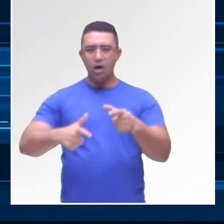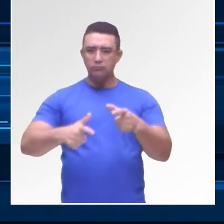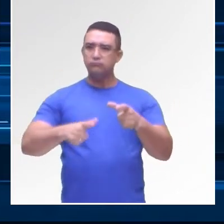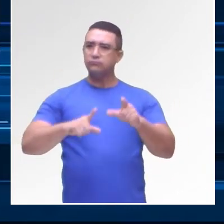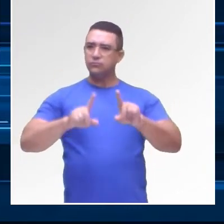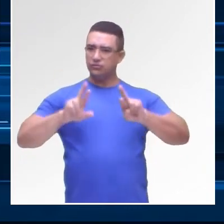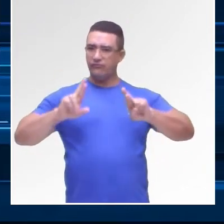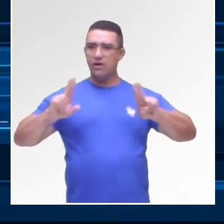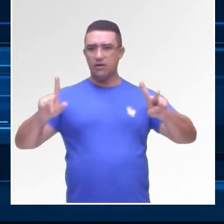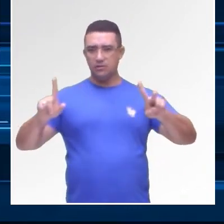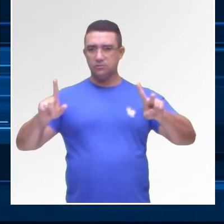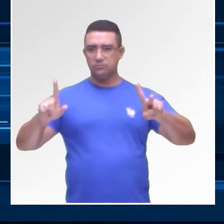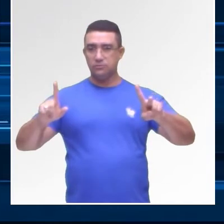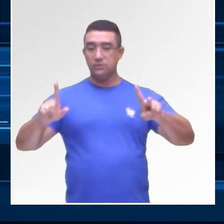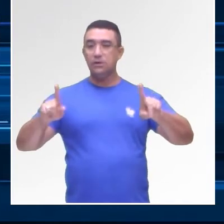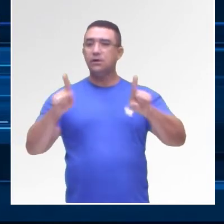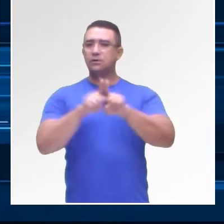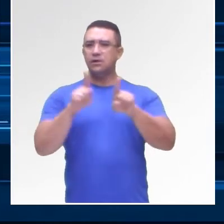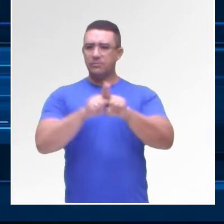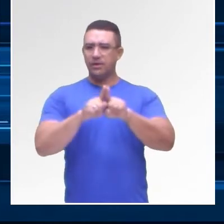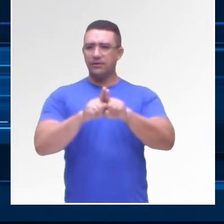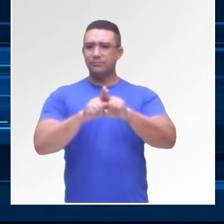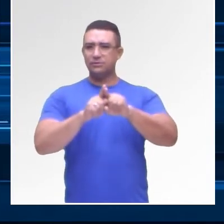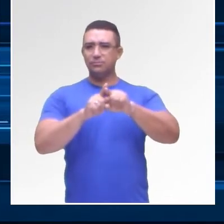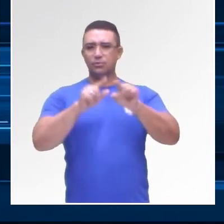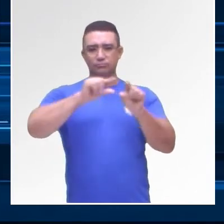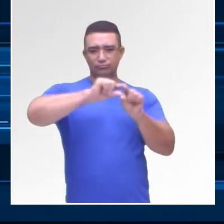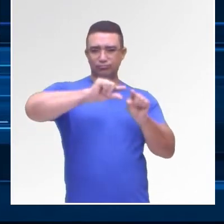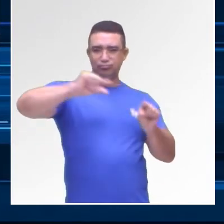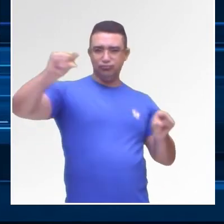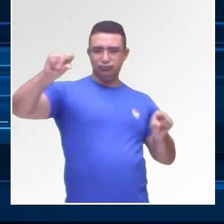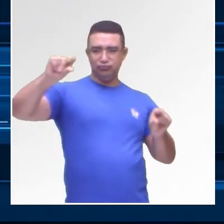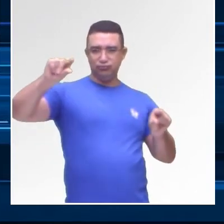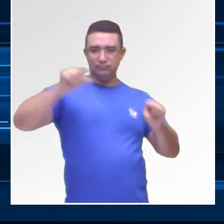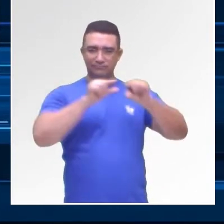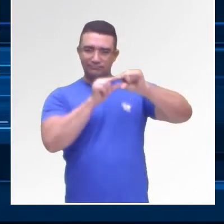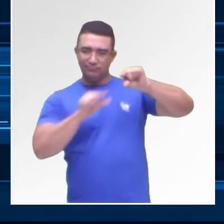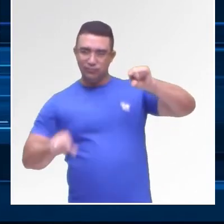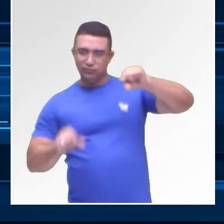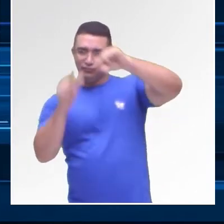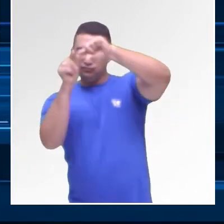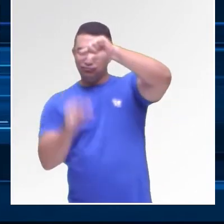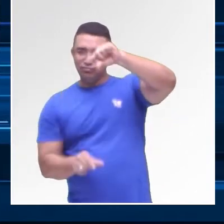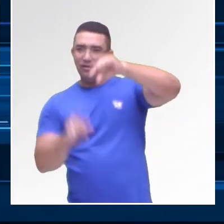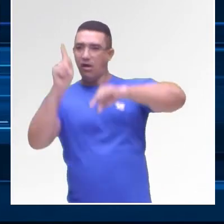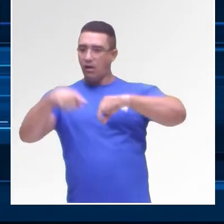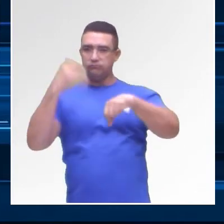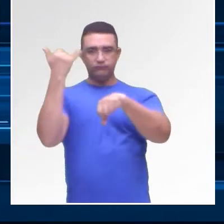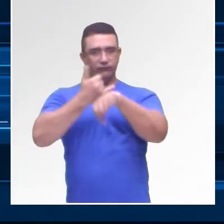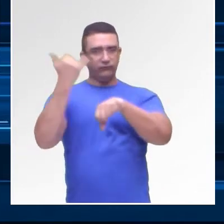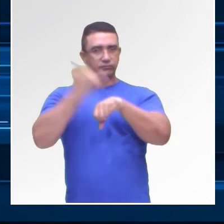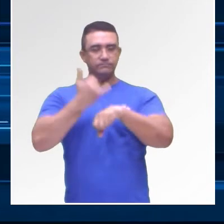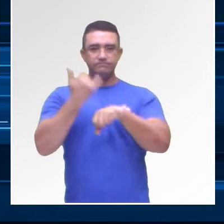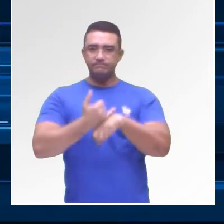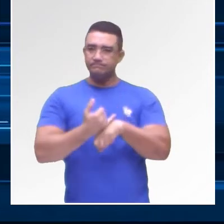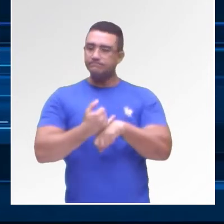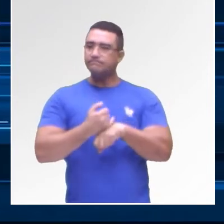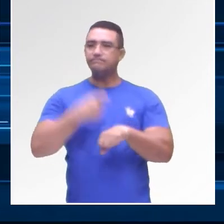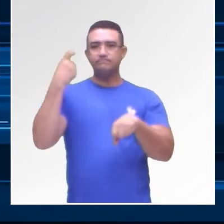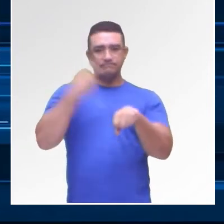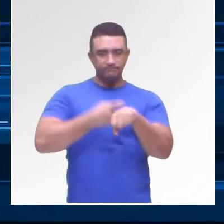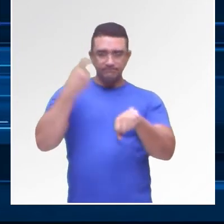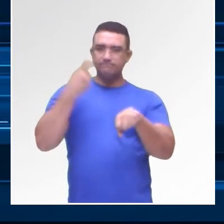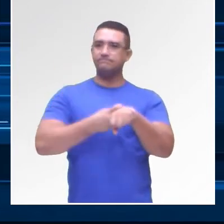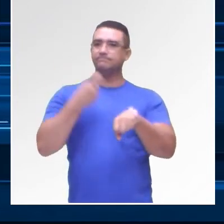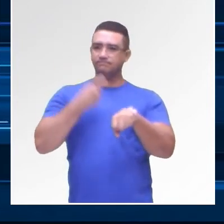dela é feito de um metal carbonizado que é mais resistente e torna ele